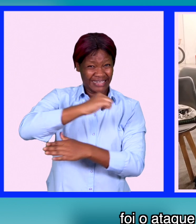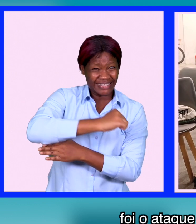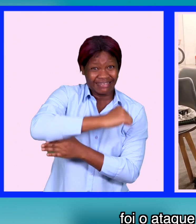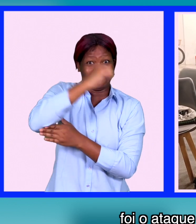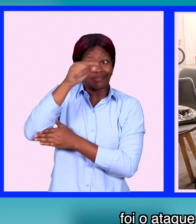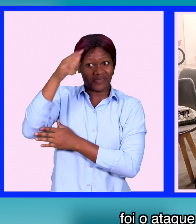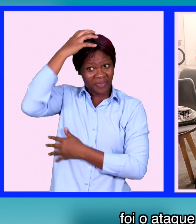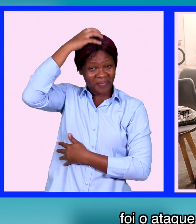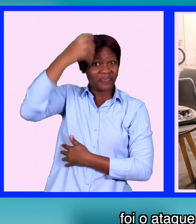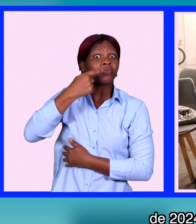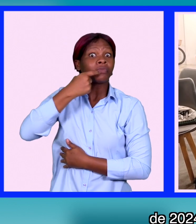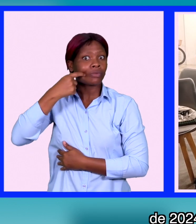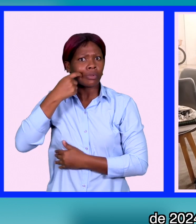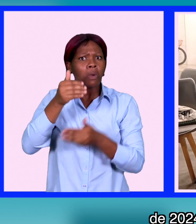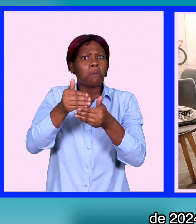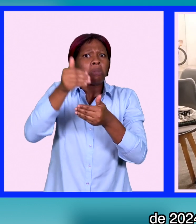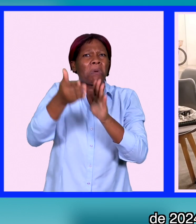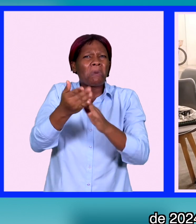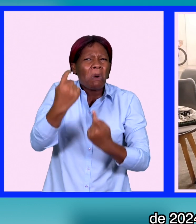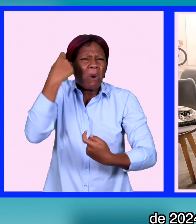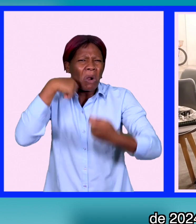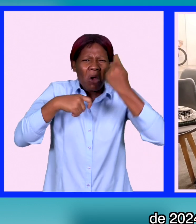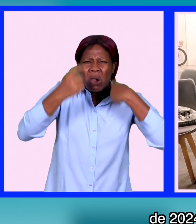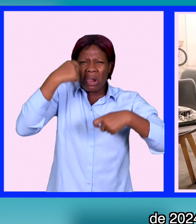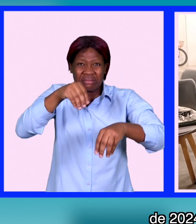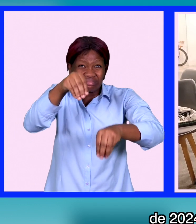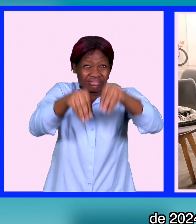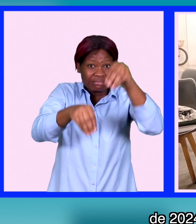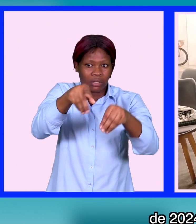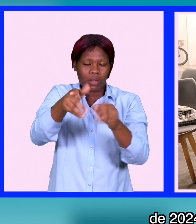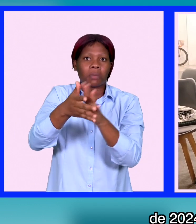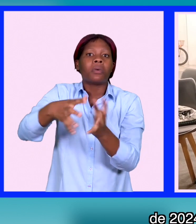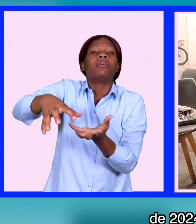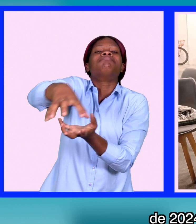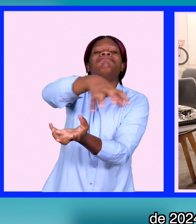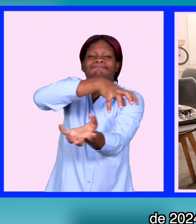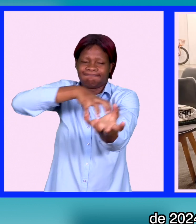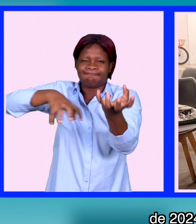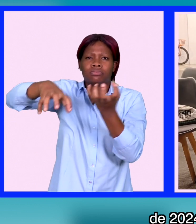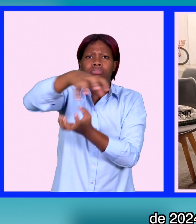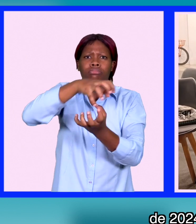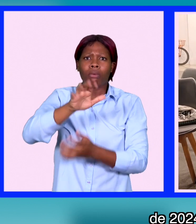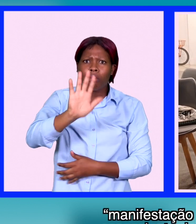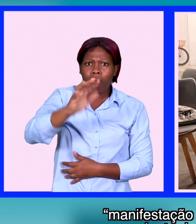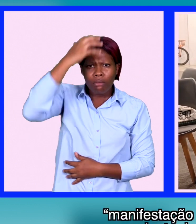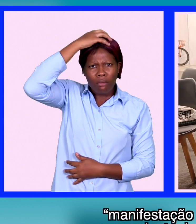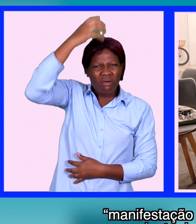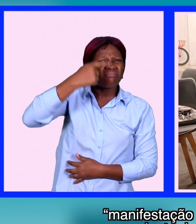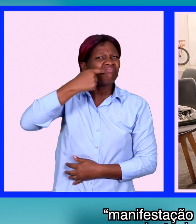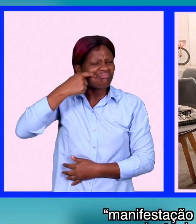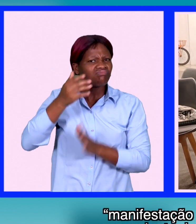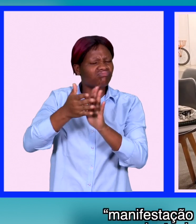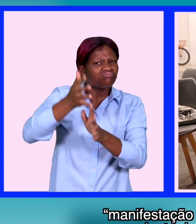ao ex-candidato presidencial de 2024, Venâncio Mondlane, que se encontrava a discursar durante